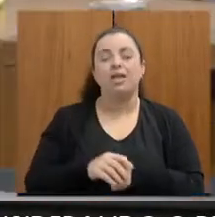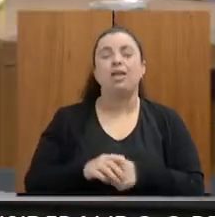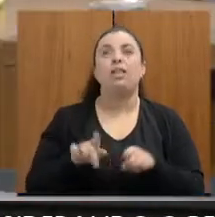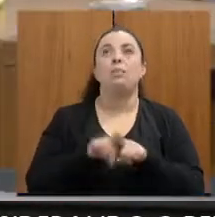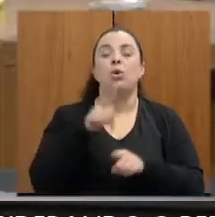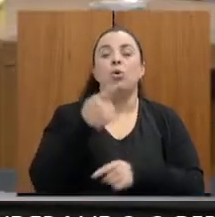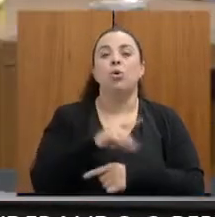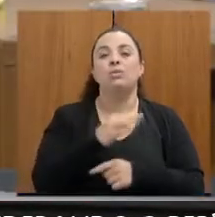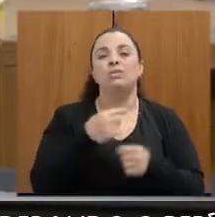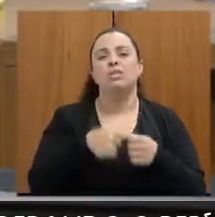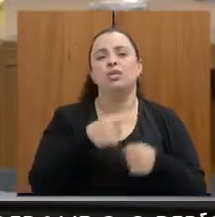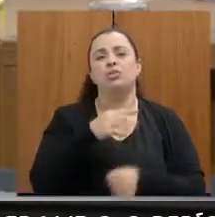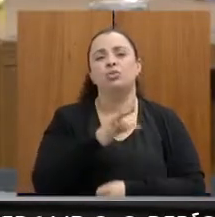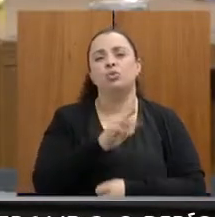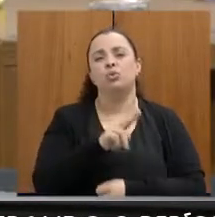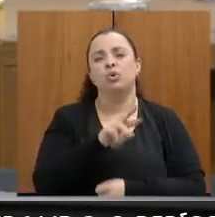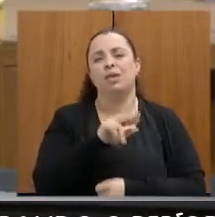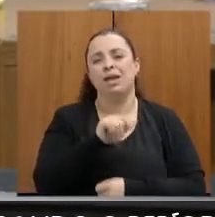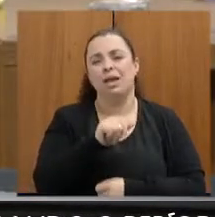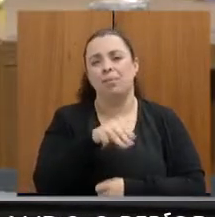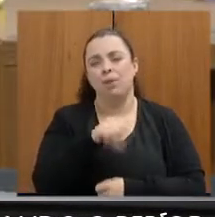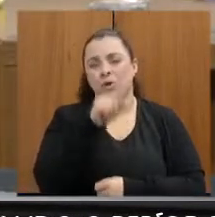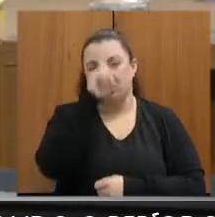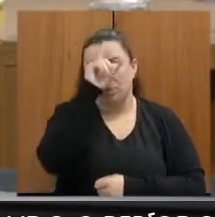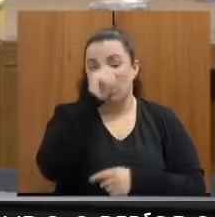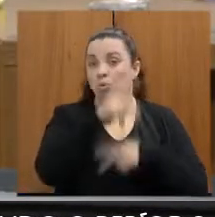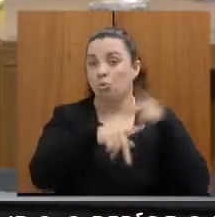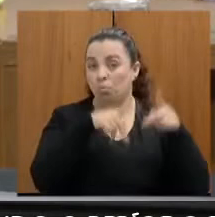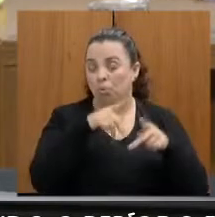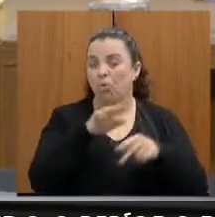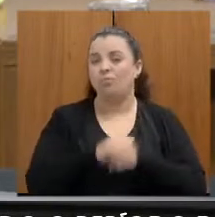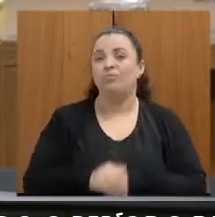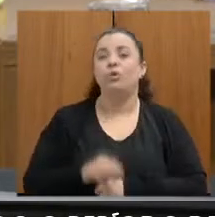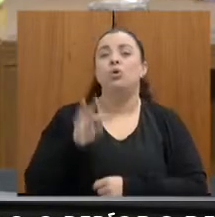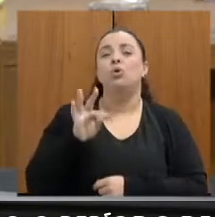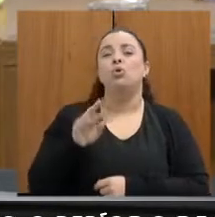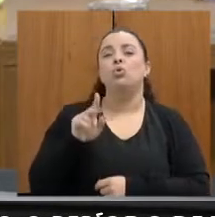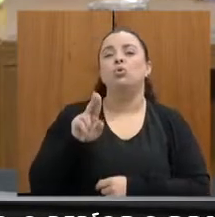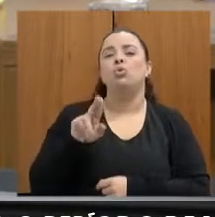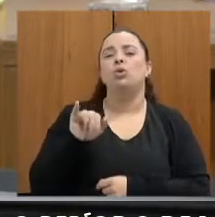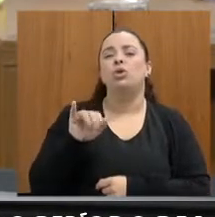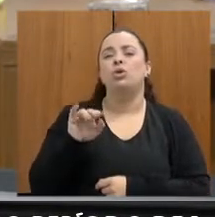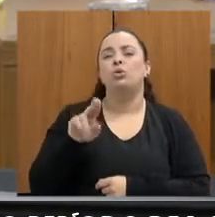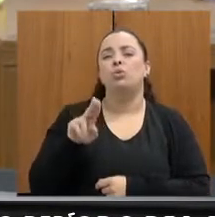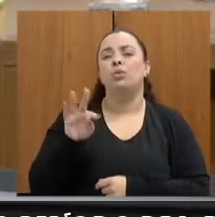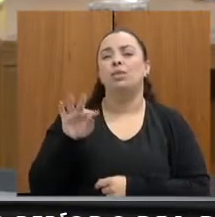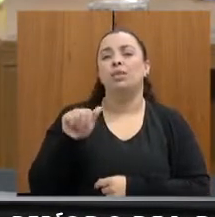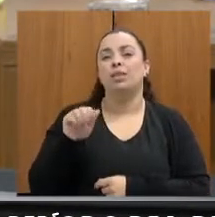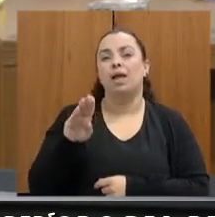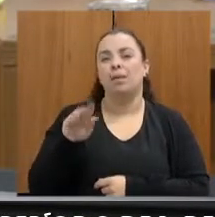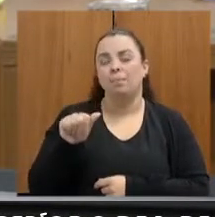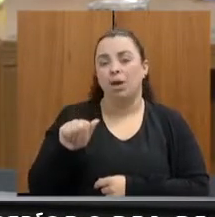nós temos lá em Ituiutaba o Hospital São José São hospitais que podem muito bem